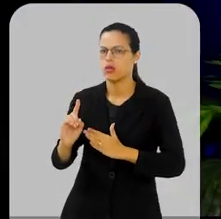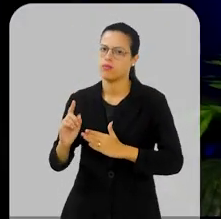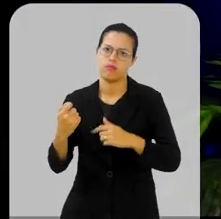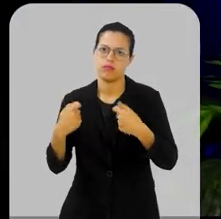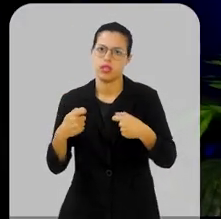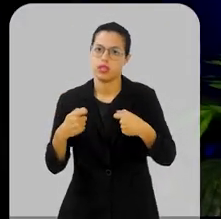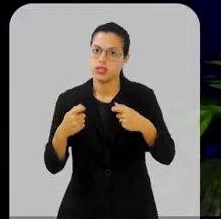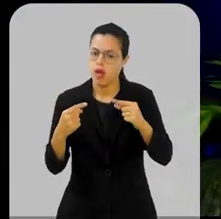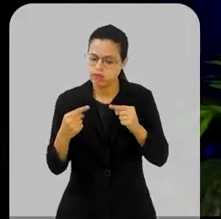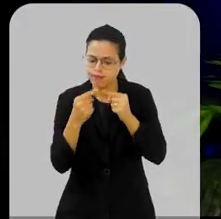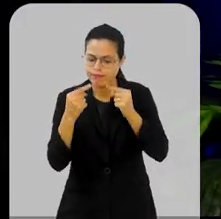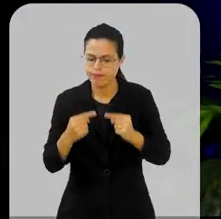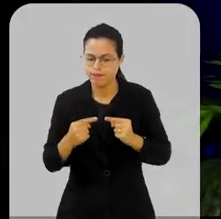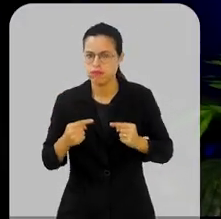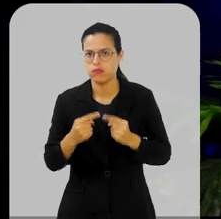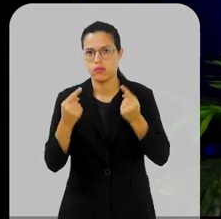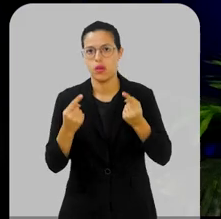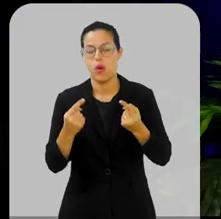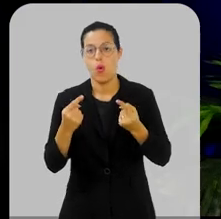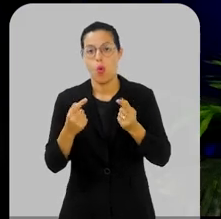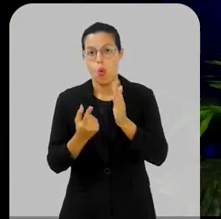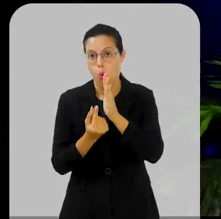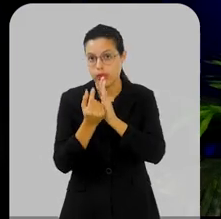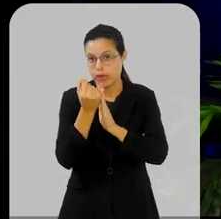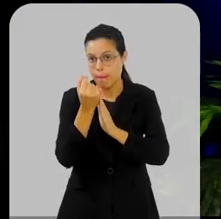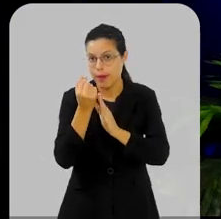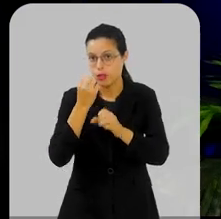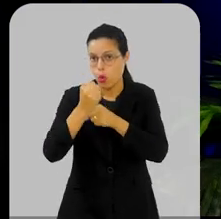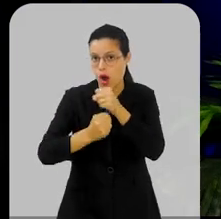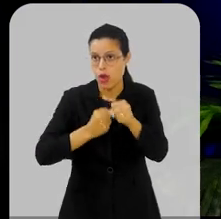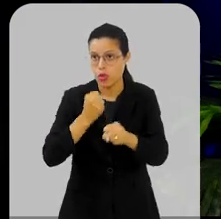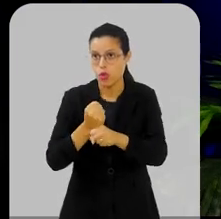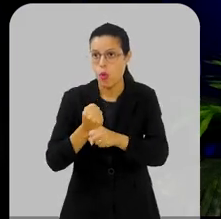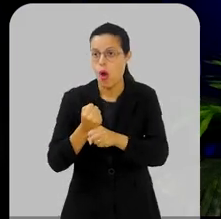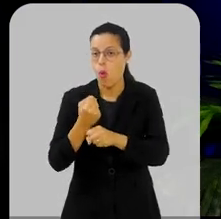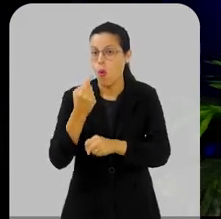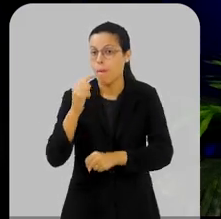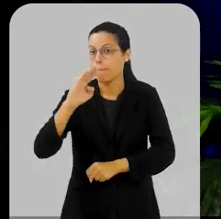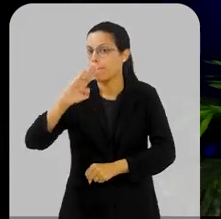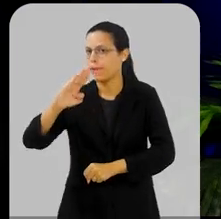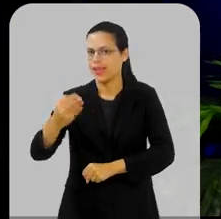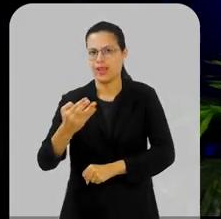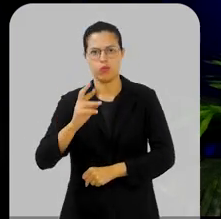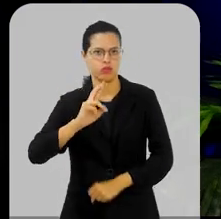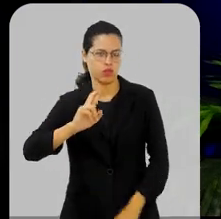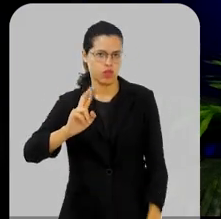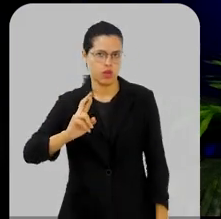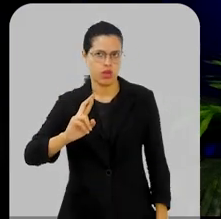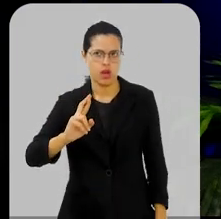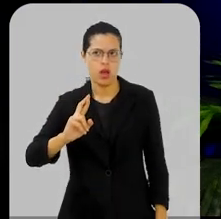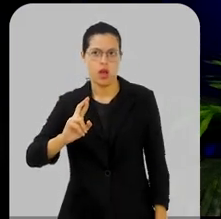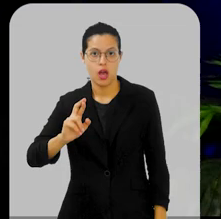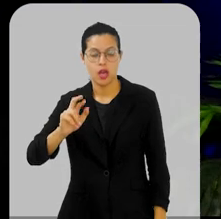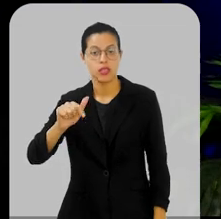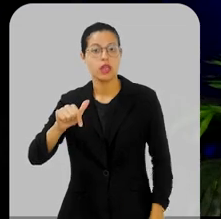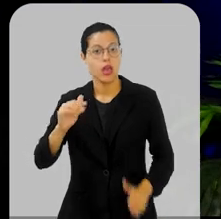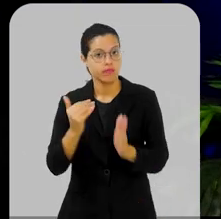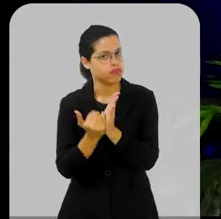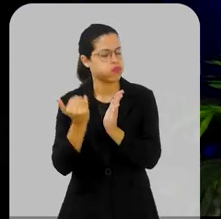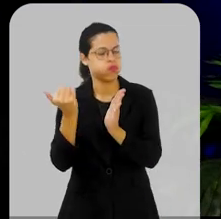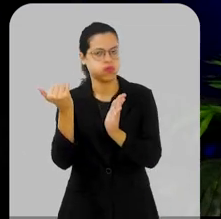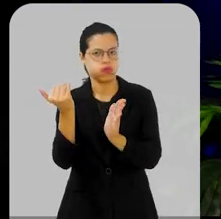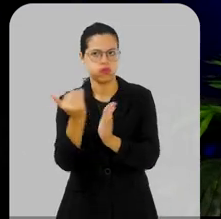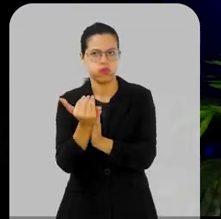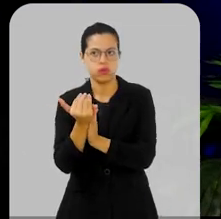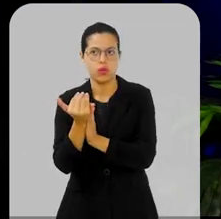ter sentido. O orçamento anual do Flamengo é superior a 1 bilhão de reais. É um